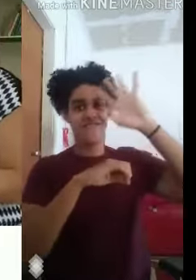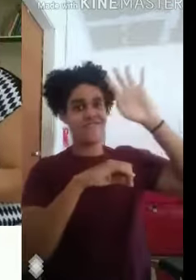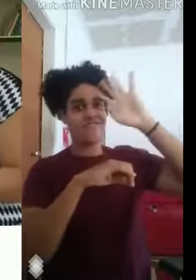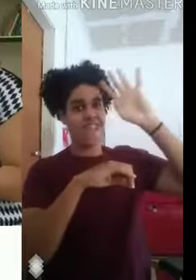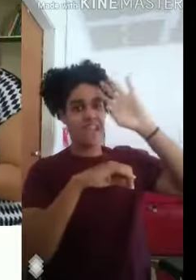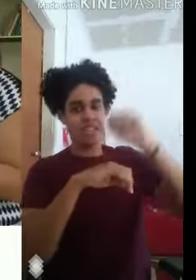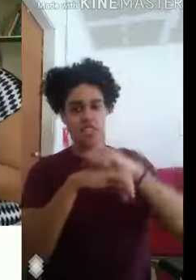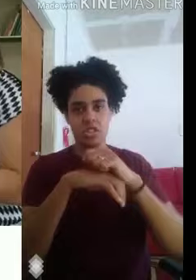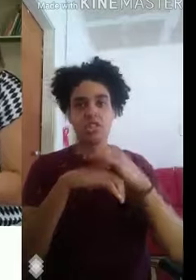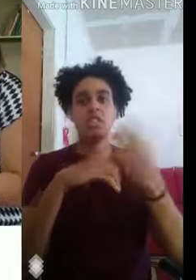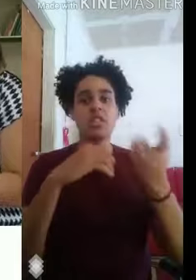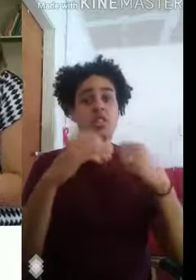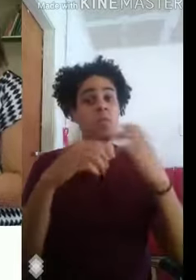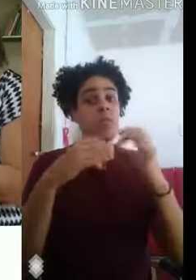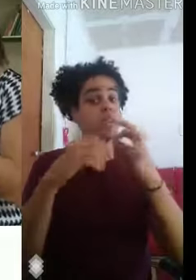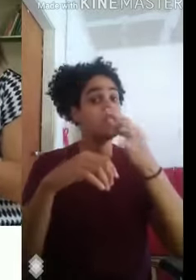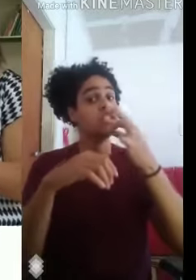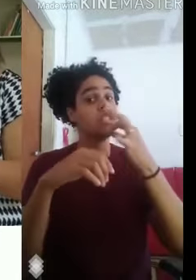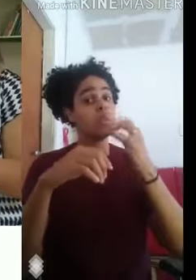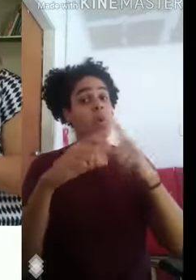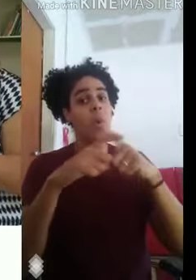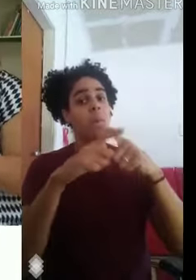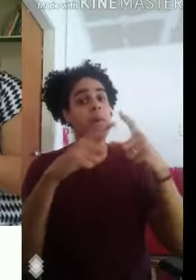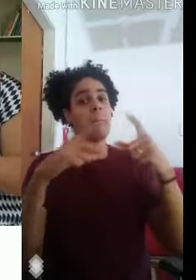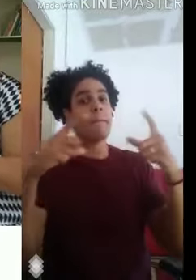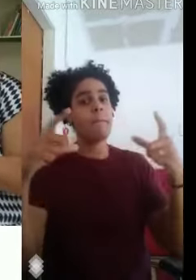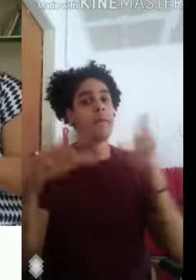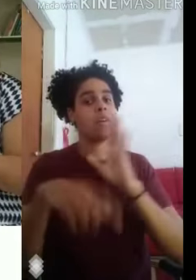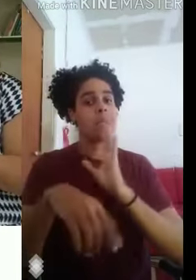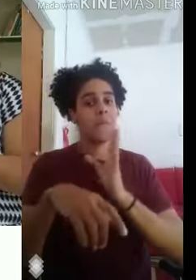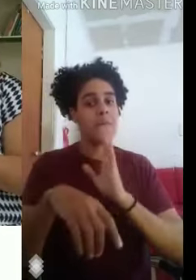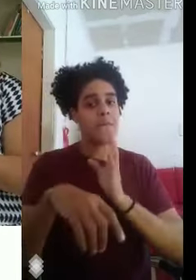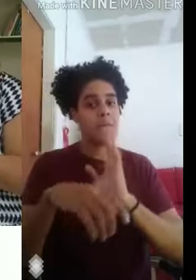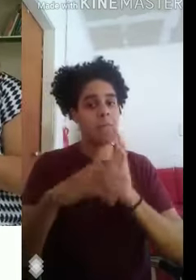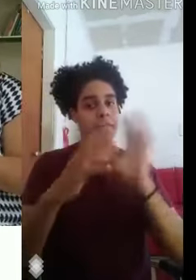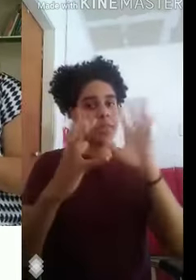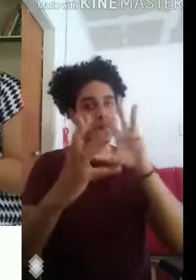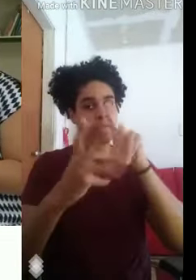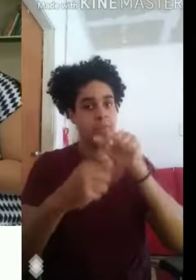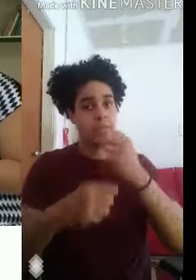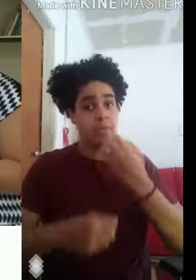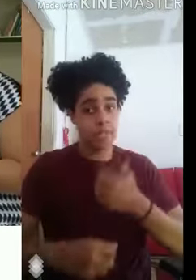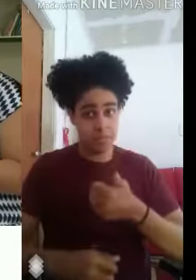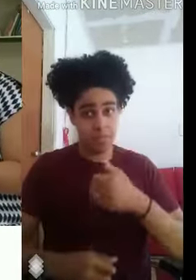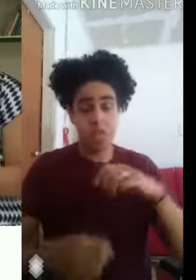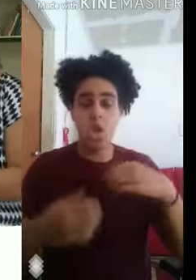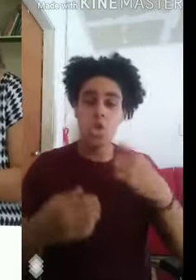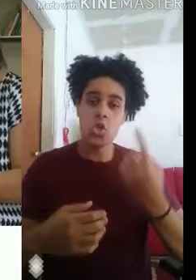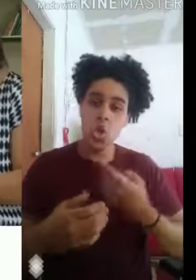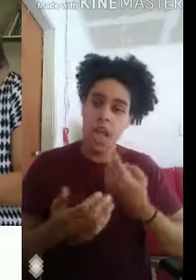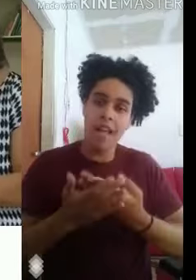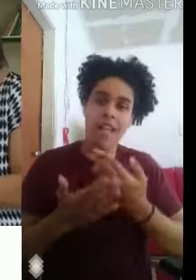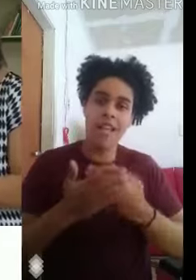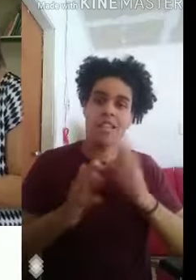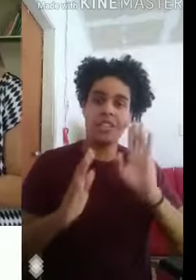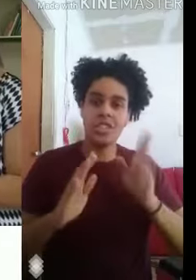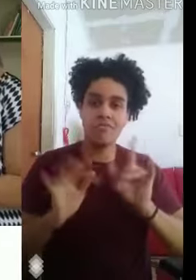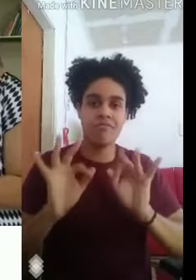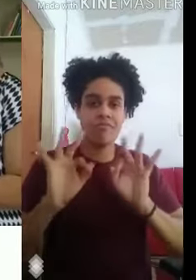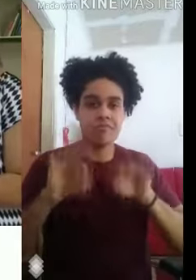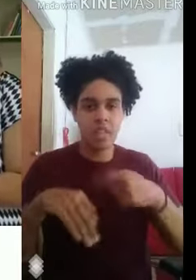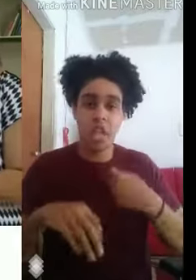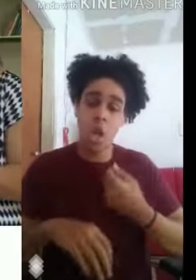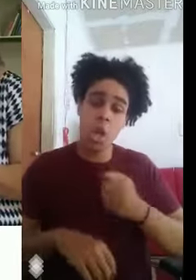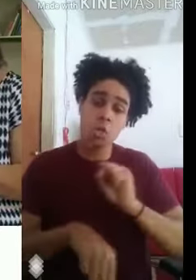analisa, reflete e critica, aí a gente está ampliando o conhecimento de mundo. Tudo bem? Nossa aula está chegando